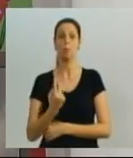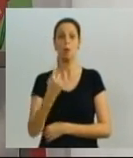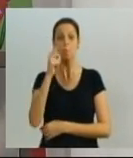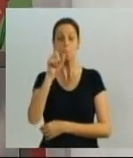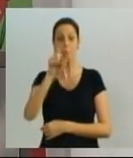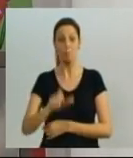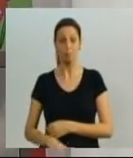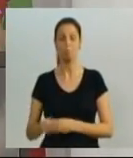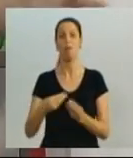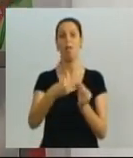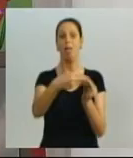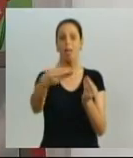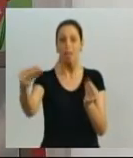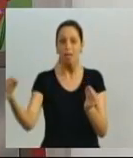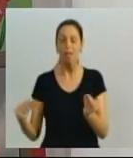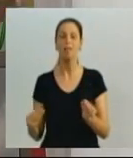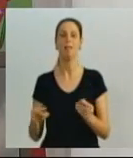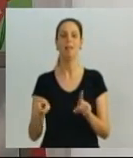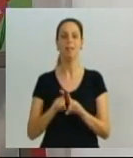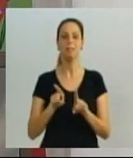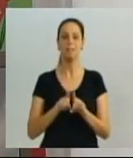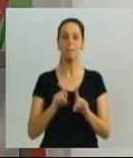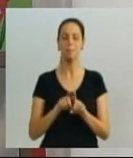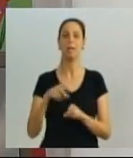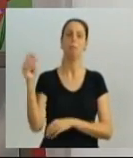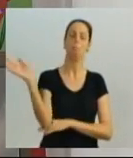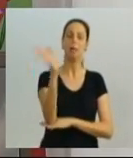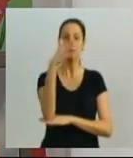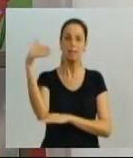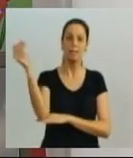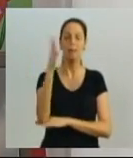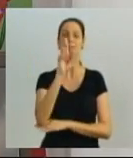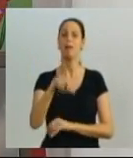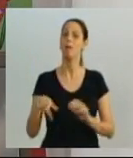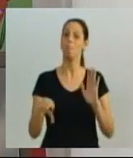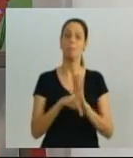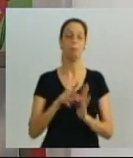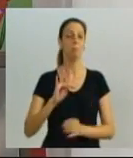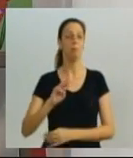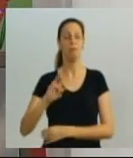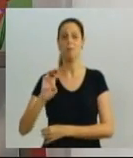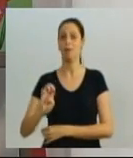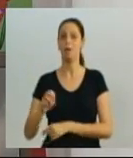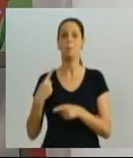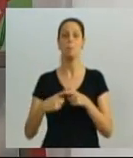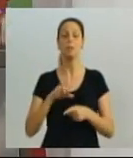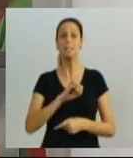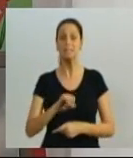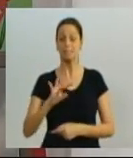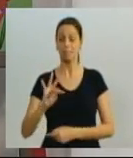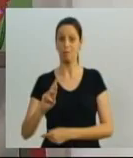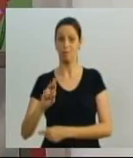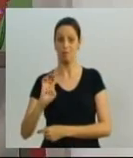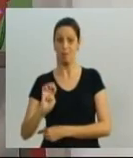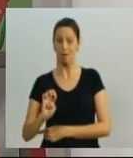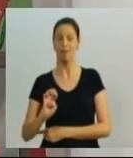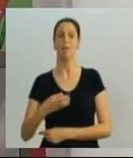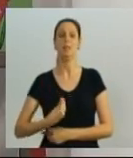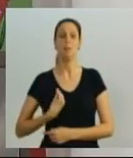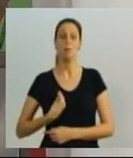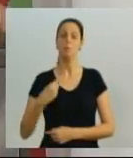sinaleira entregando santinho com um bandeiraço, é o próprio TRE. Porque se o TRE fosse fazer